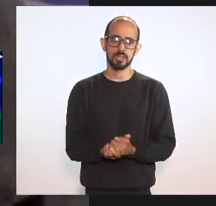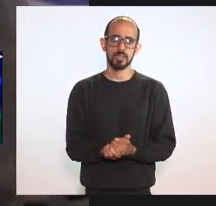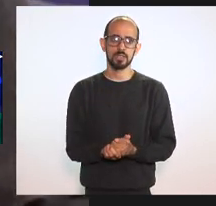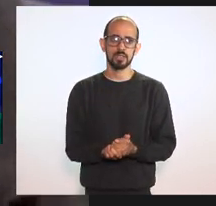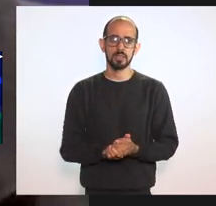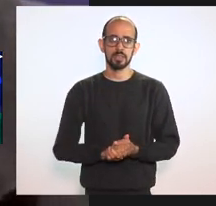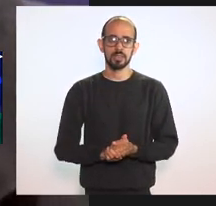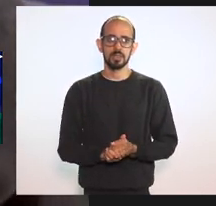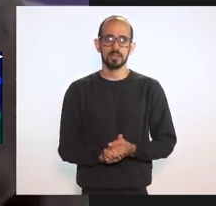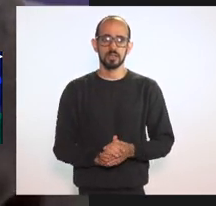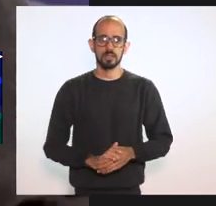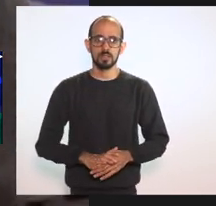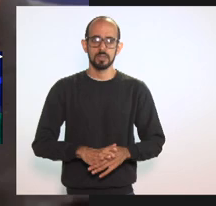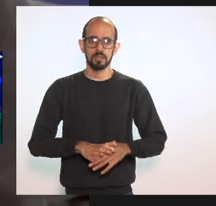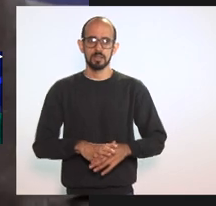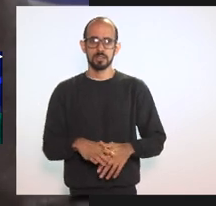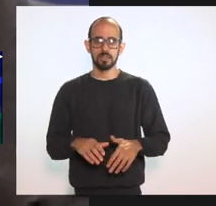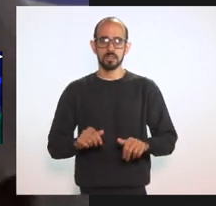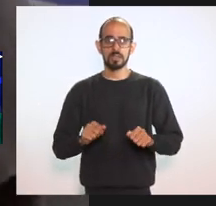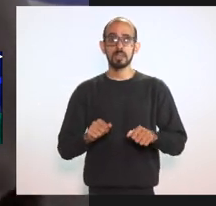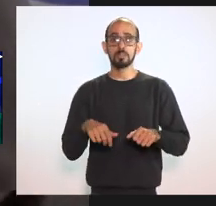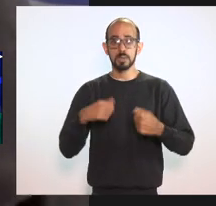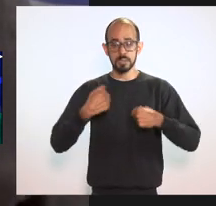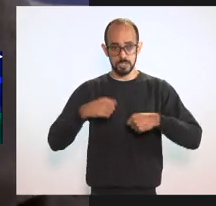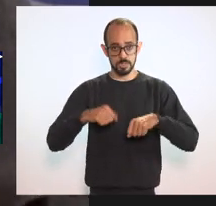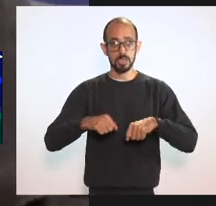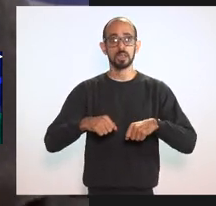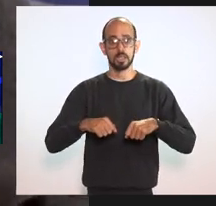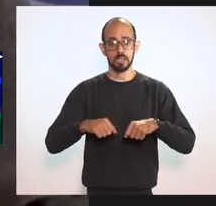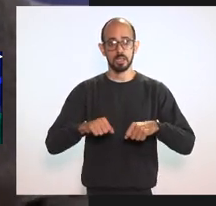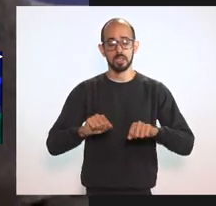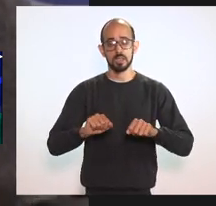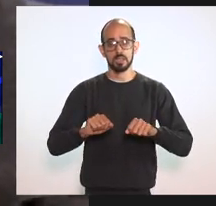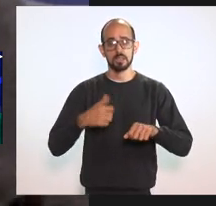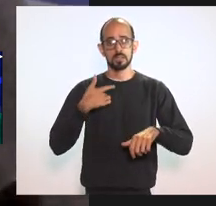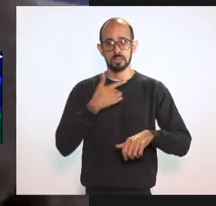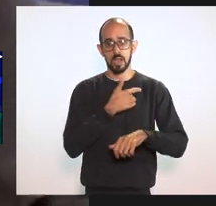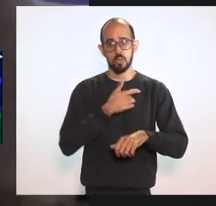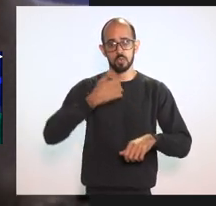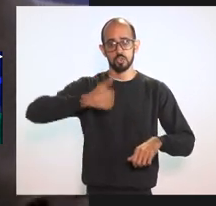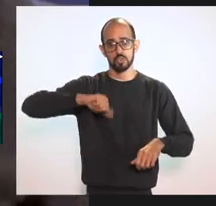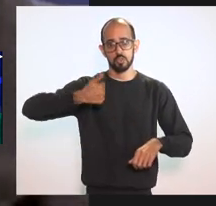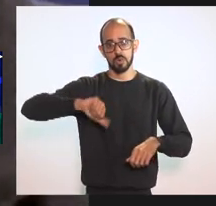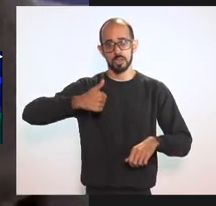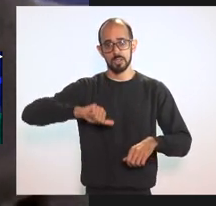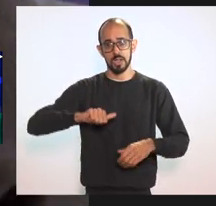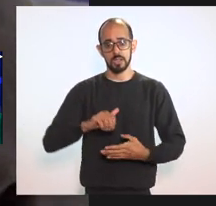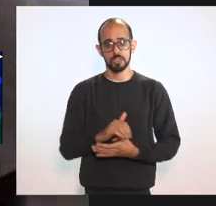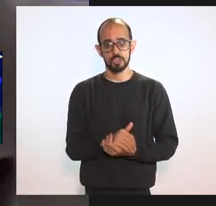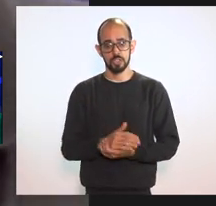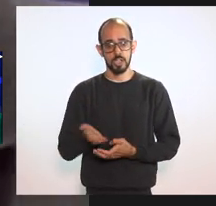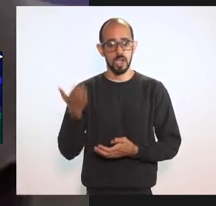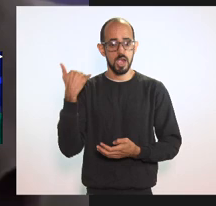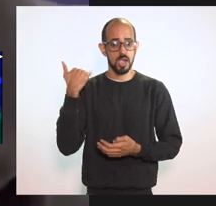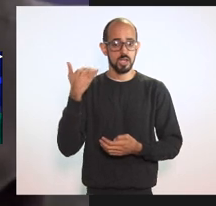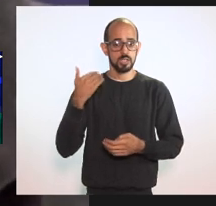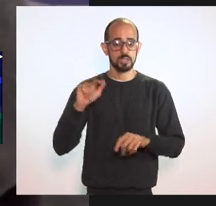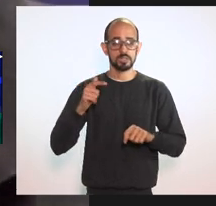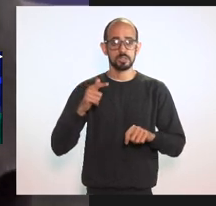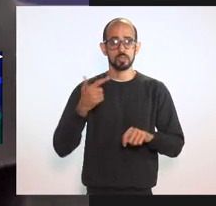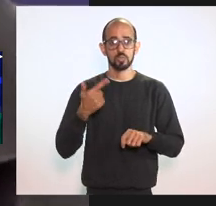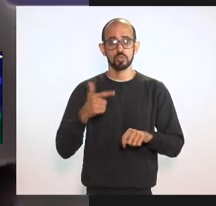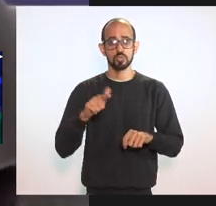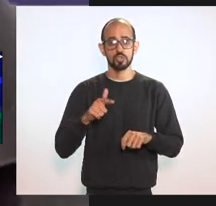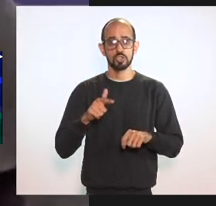pessoas precisam de emprego preciso de e eu preciso de saúde de qualidade antigamente não se tinham dinheiro para